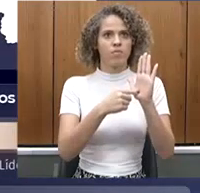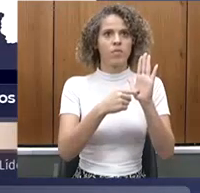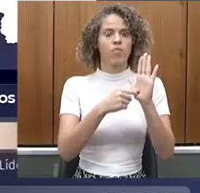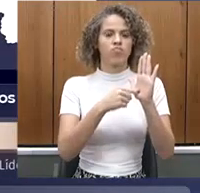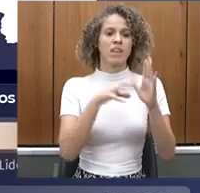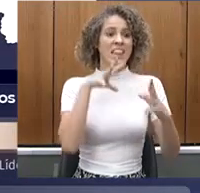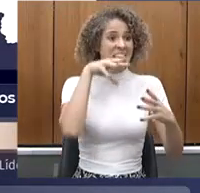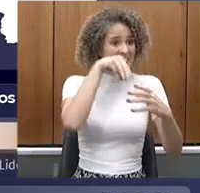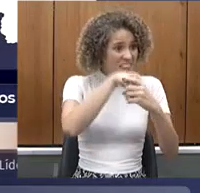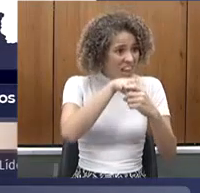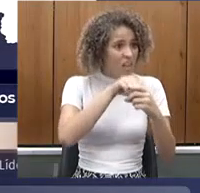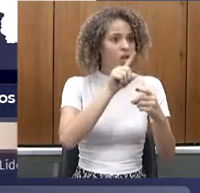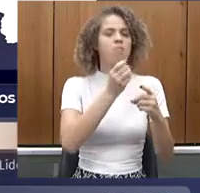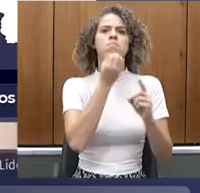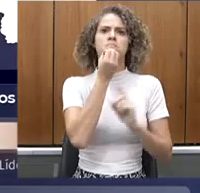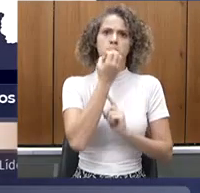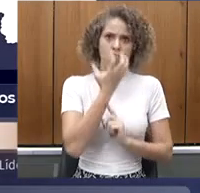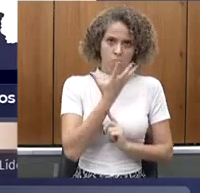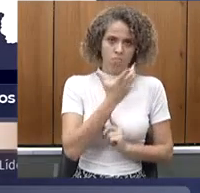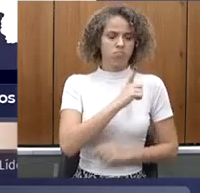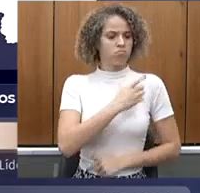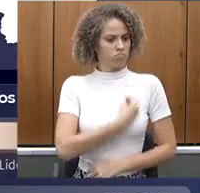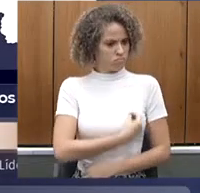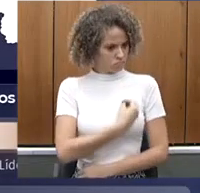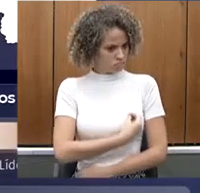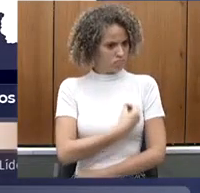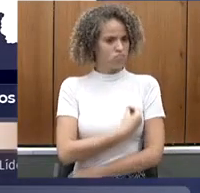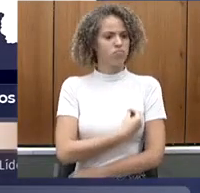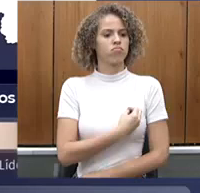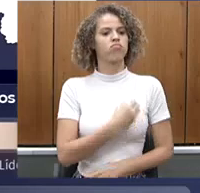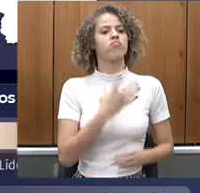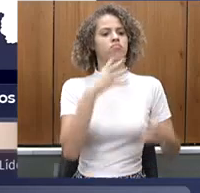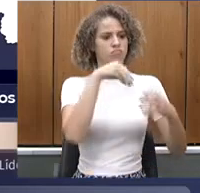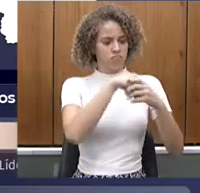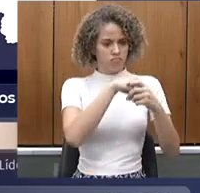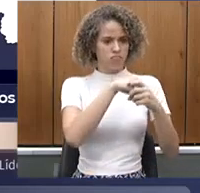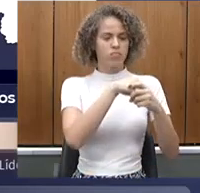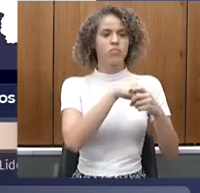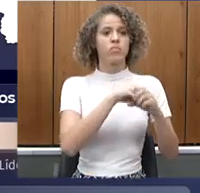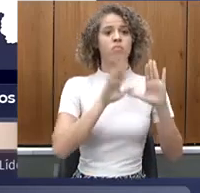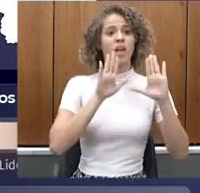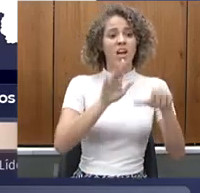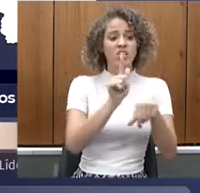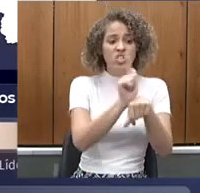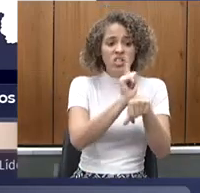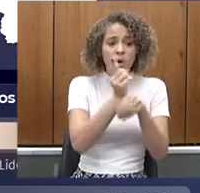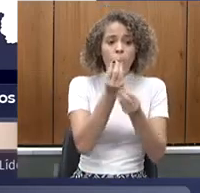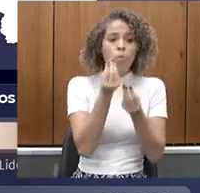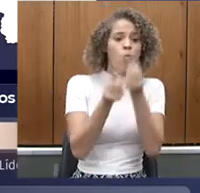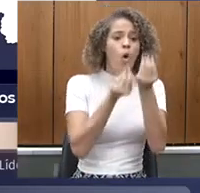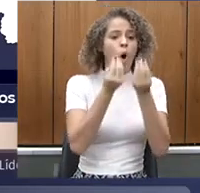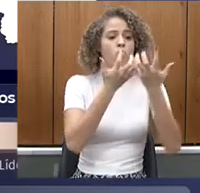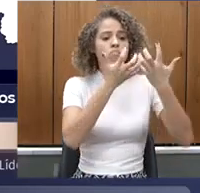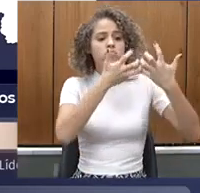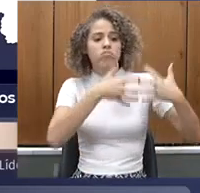boa ele ele tem redundância um sistema cobre o outro e a questão de gestão onde